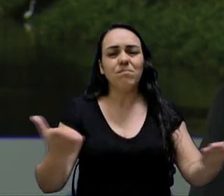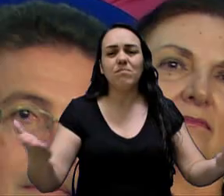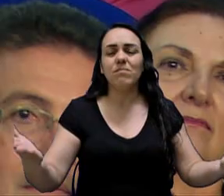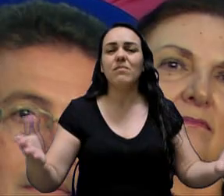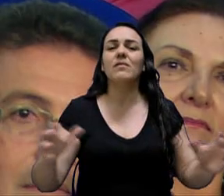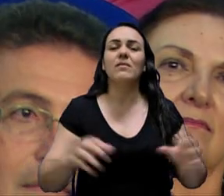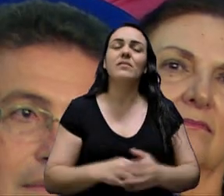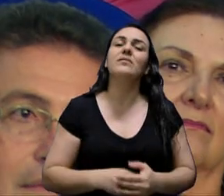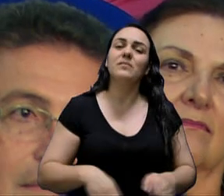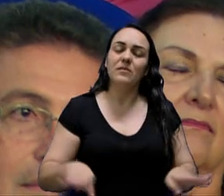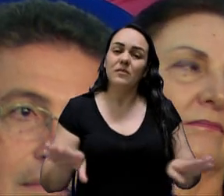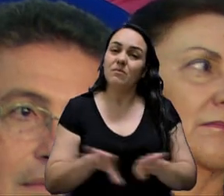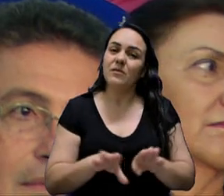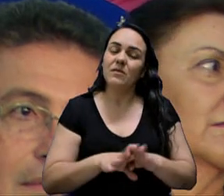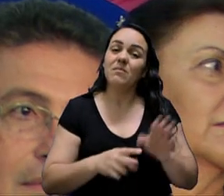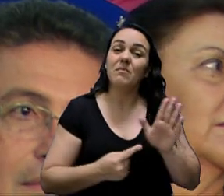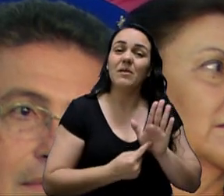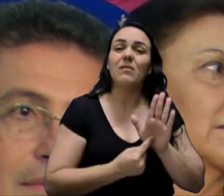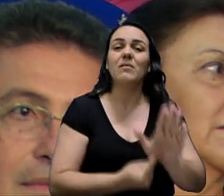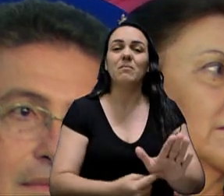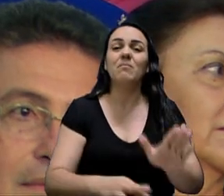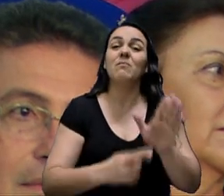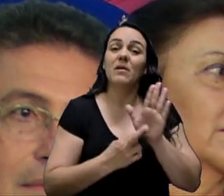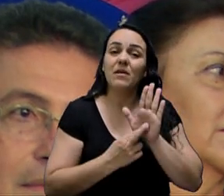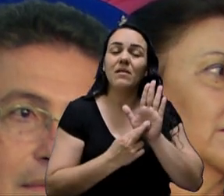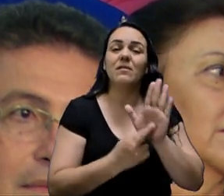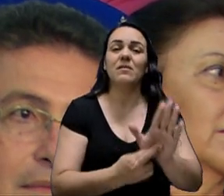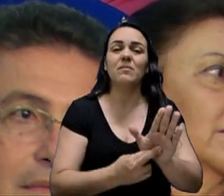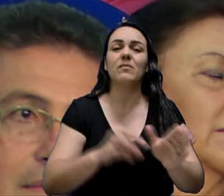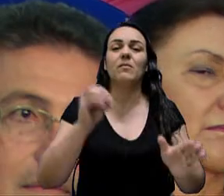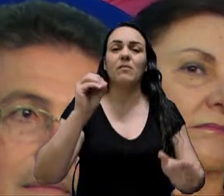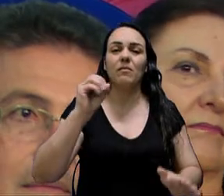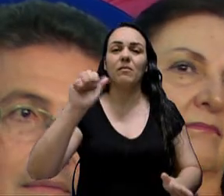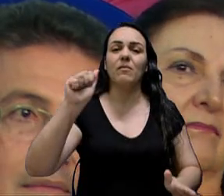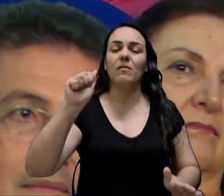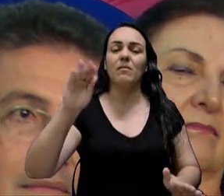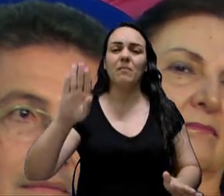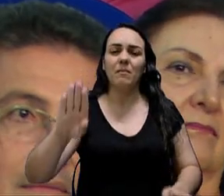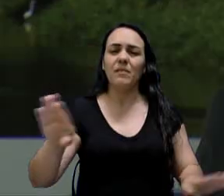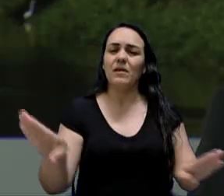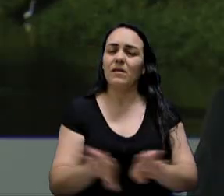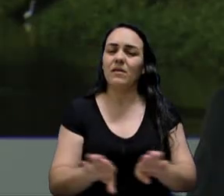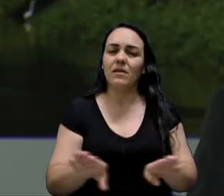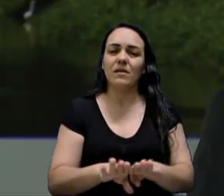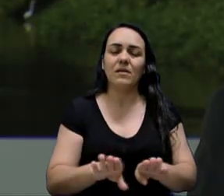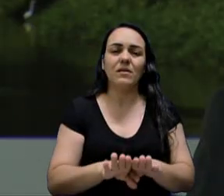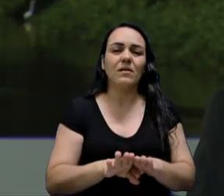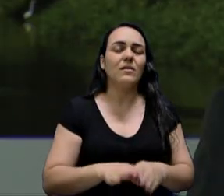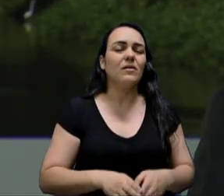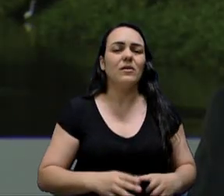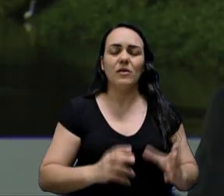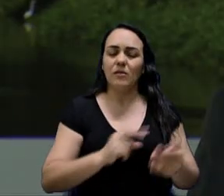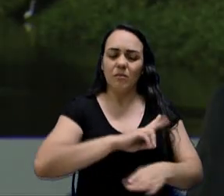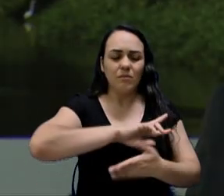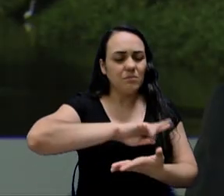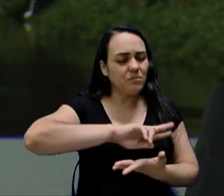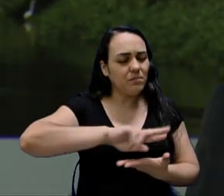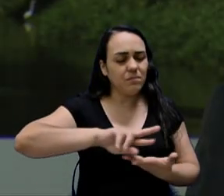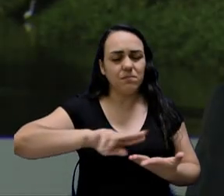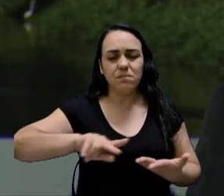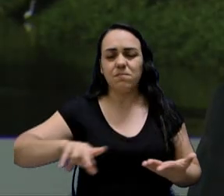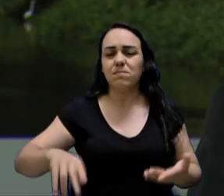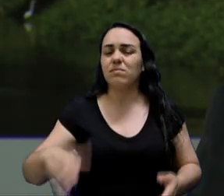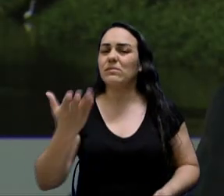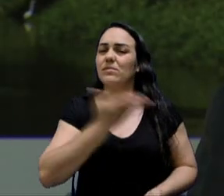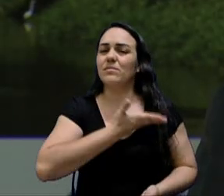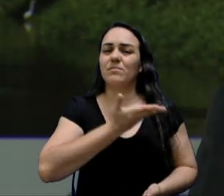OAB aqui presentes ou representados. O Ivan, o Maurício, o Celso Simonetti, o Adolfo, são